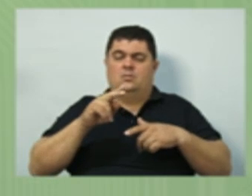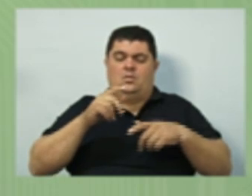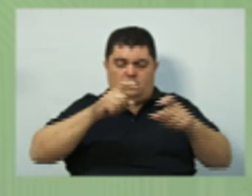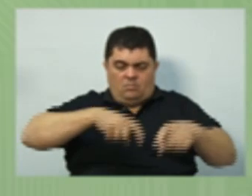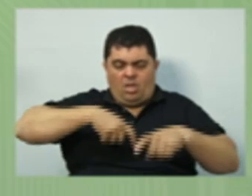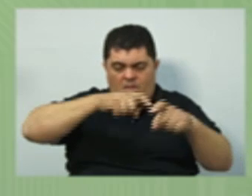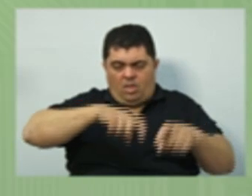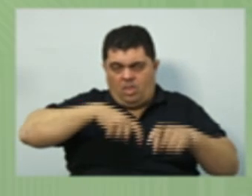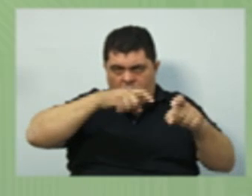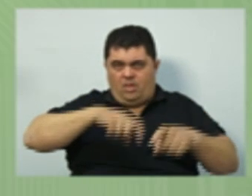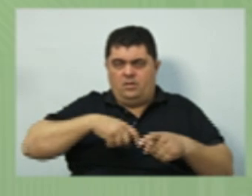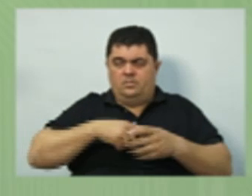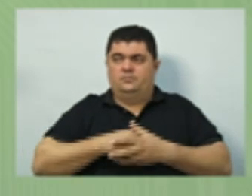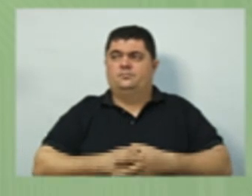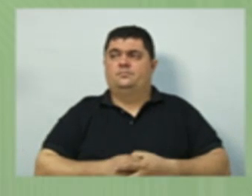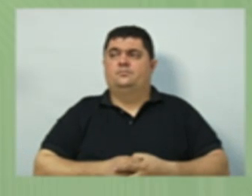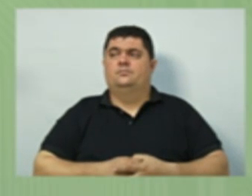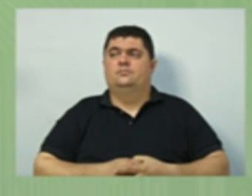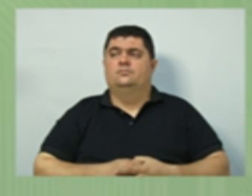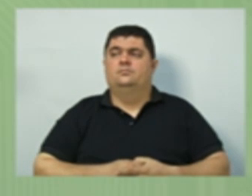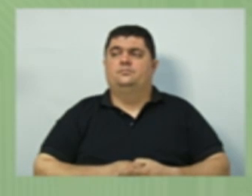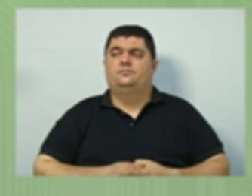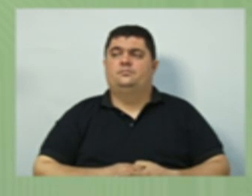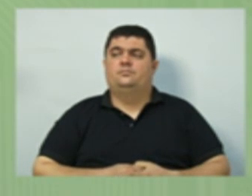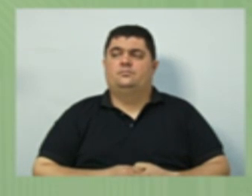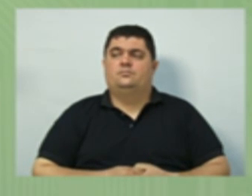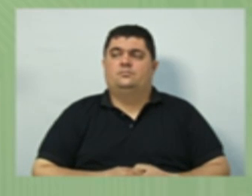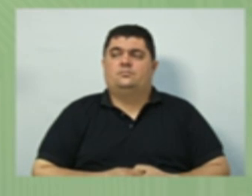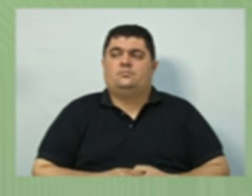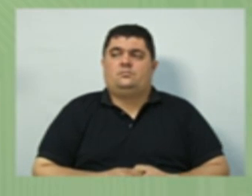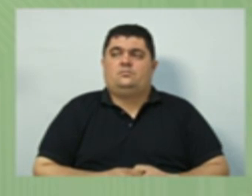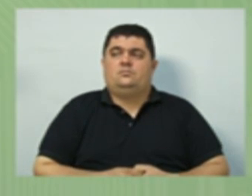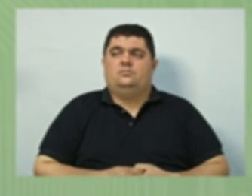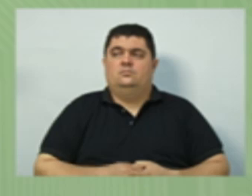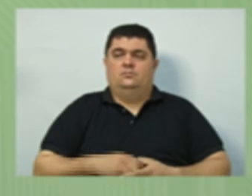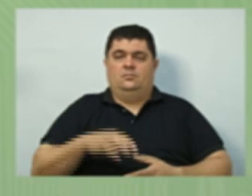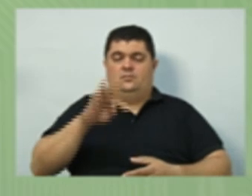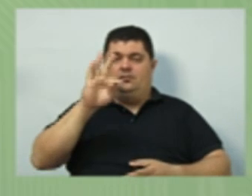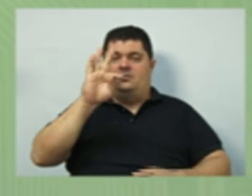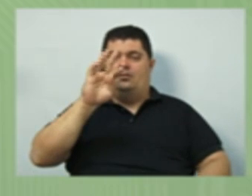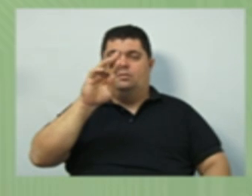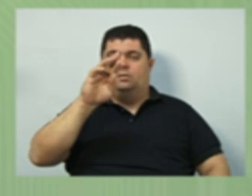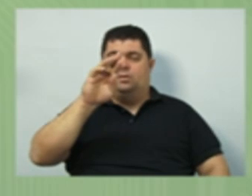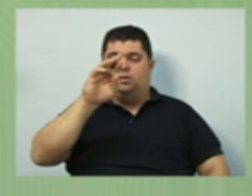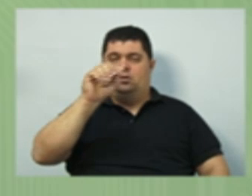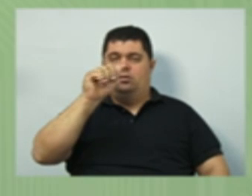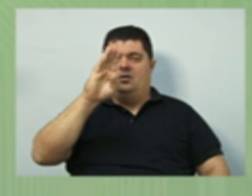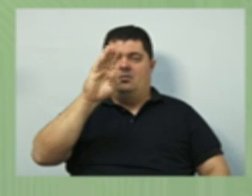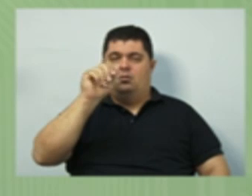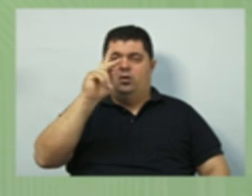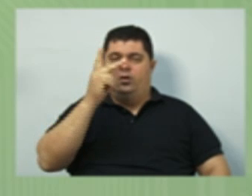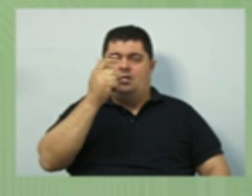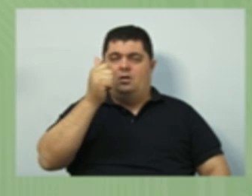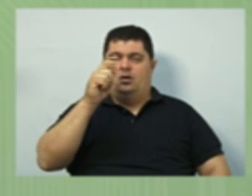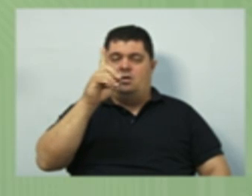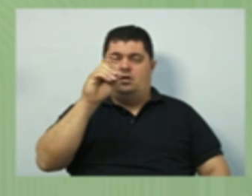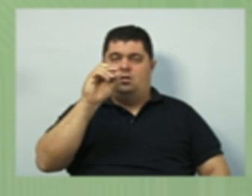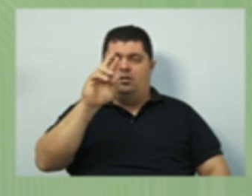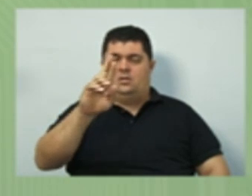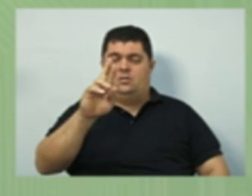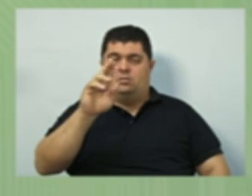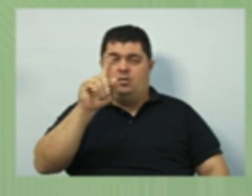lavoura. Depois, a palavra trabalhador significa aquele que